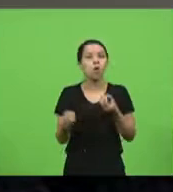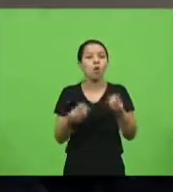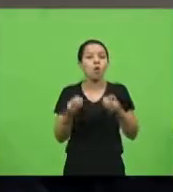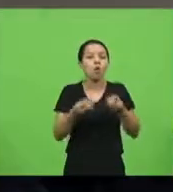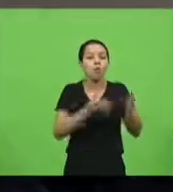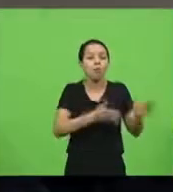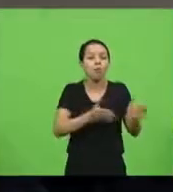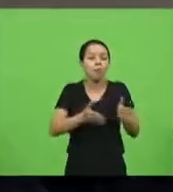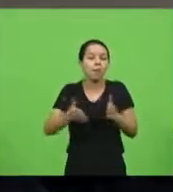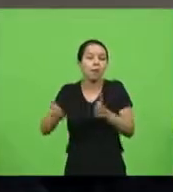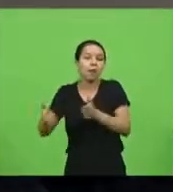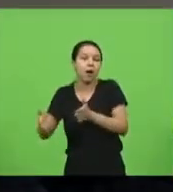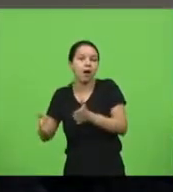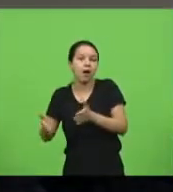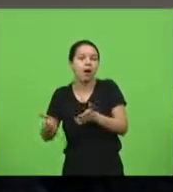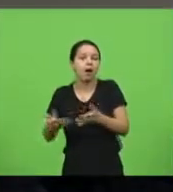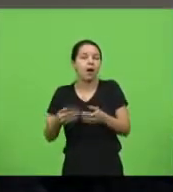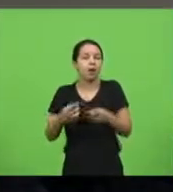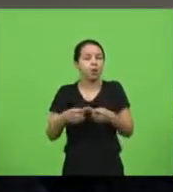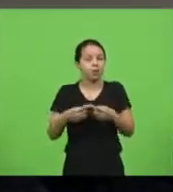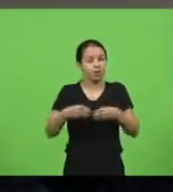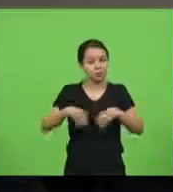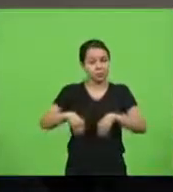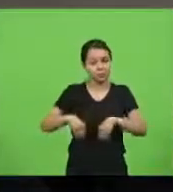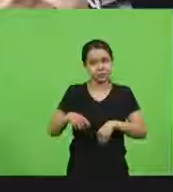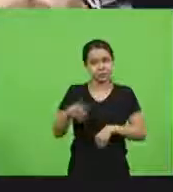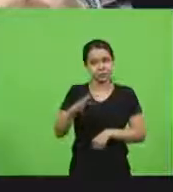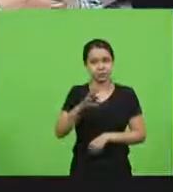já que fico prejudicado em relação à Polícia Militar.